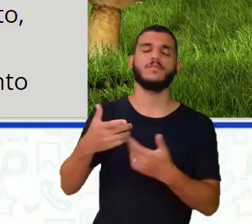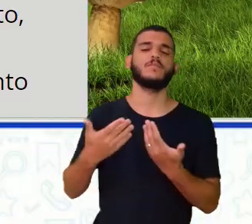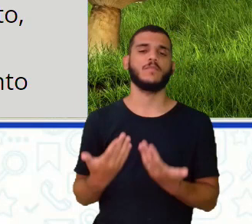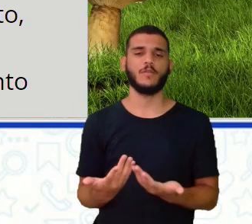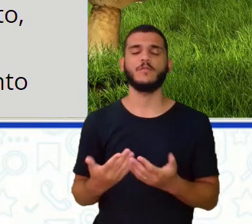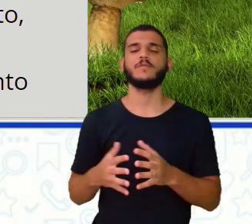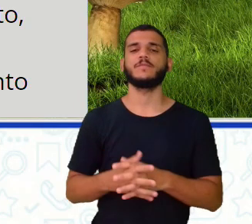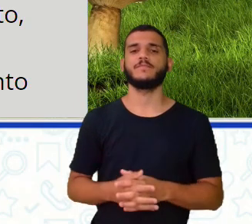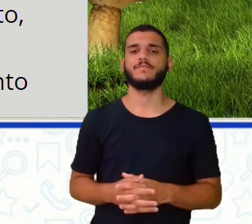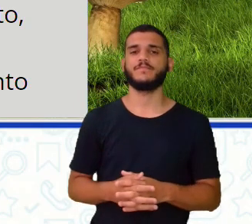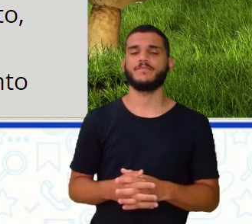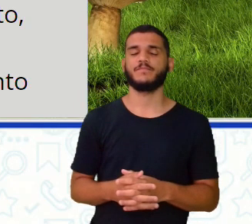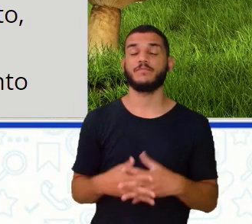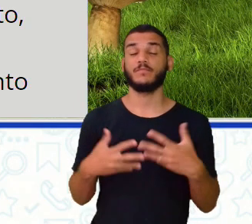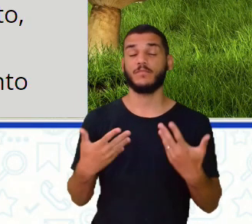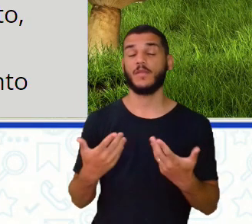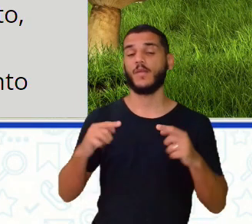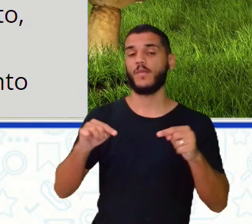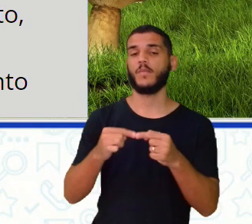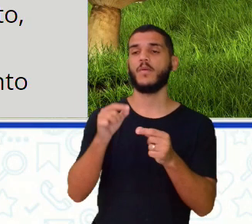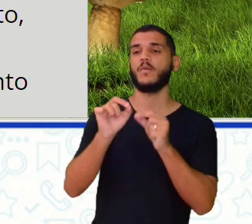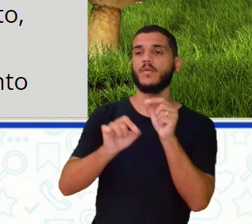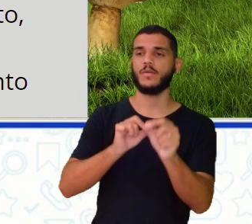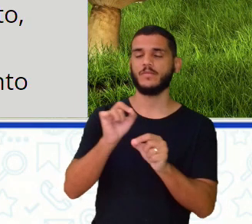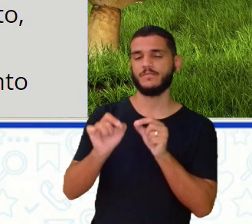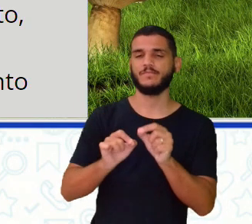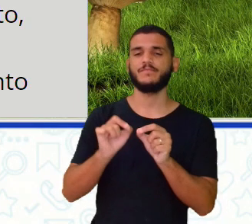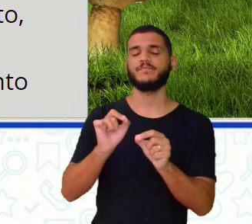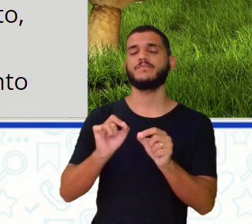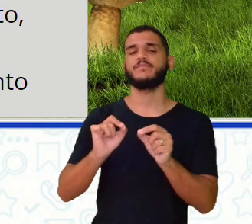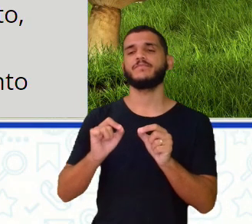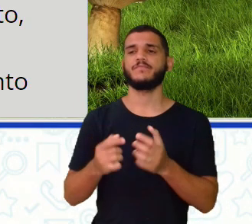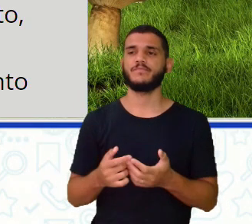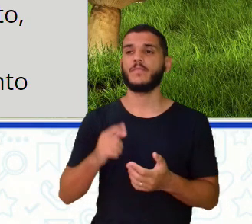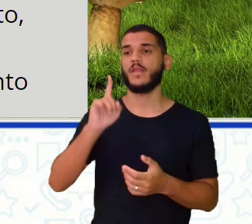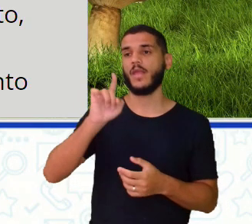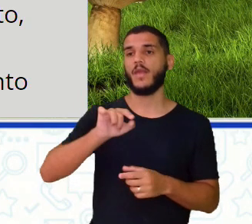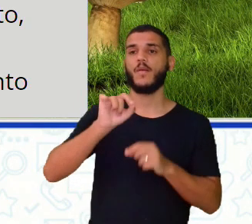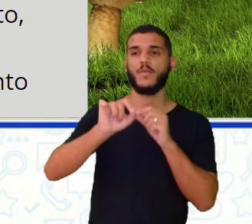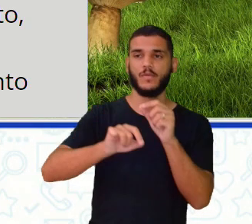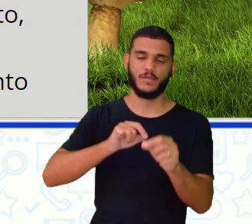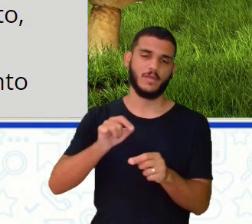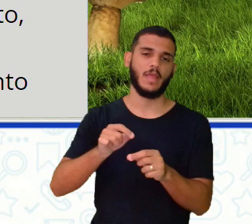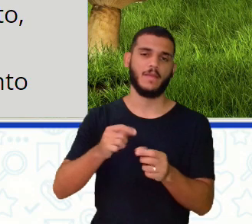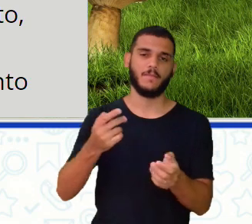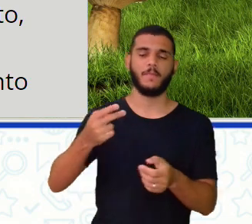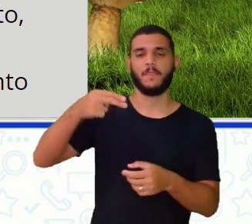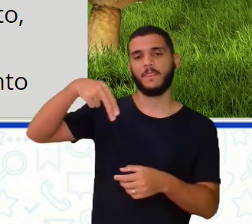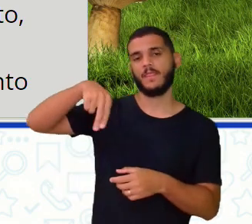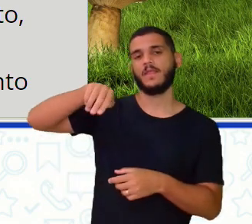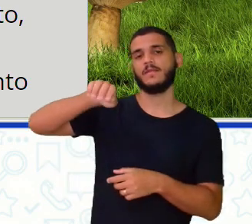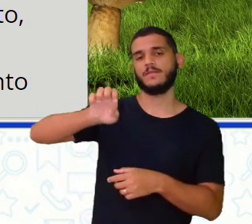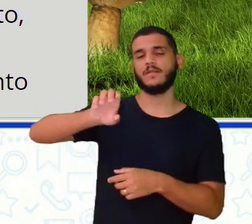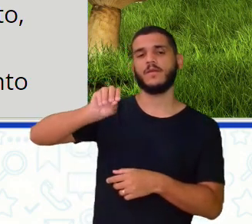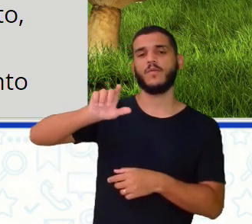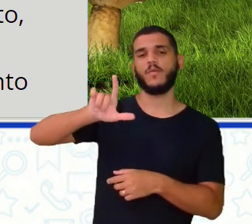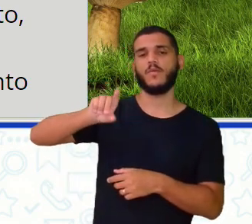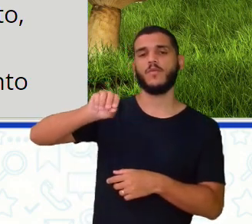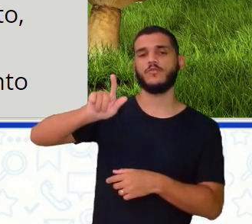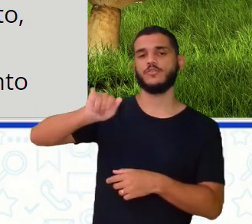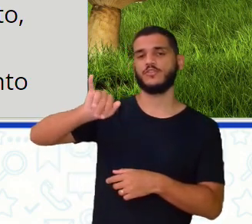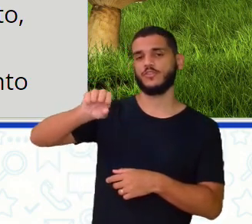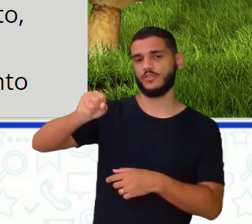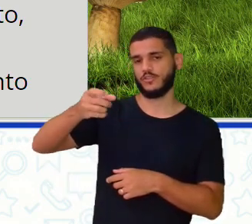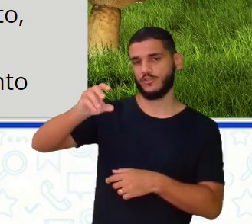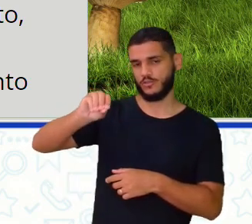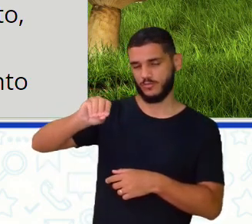aí. Comparamento, não é? A palavra comparamento é um neologismo, isto é, foi inventada